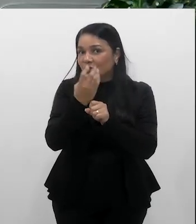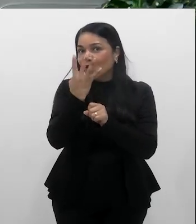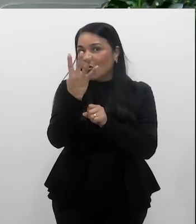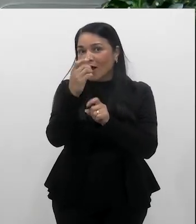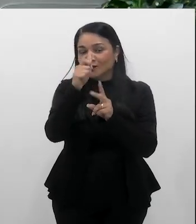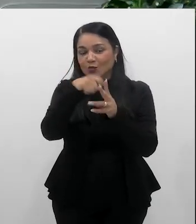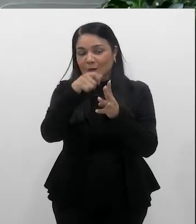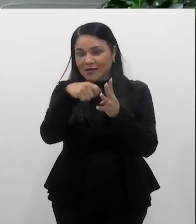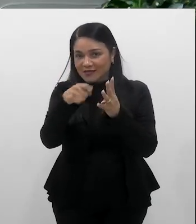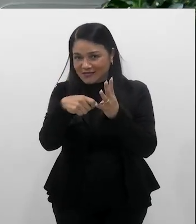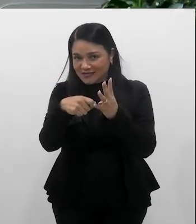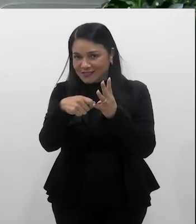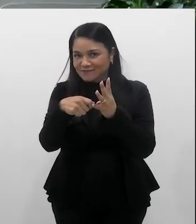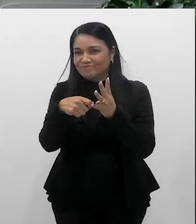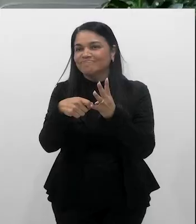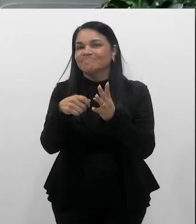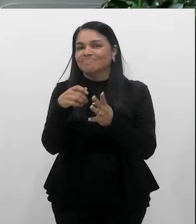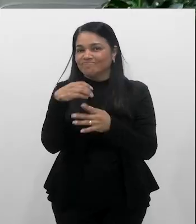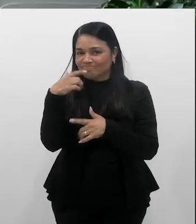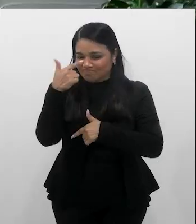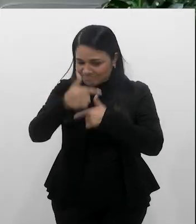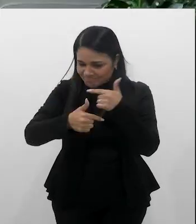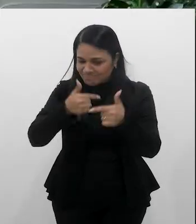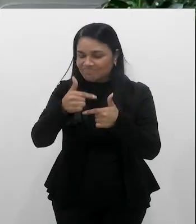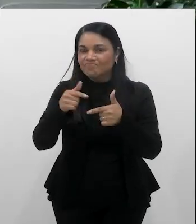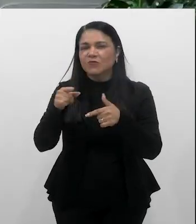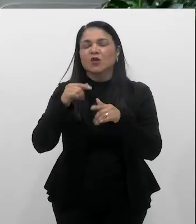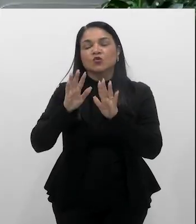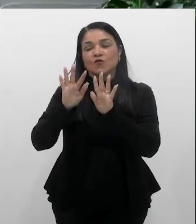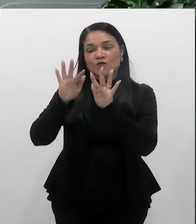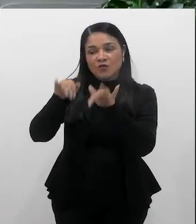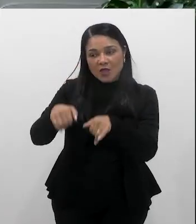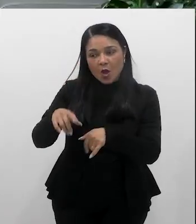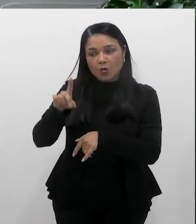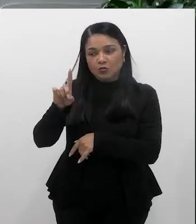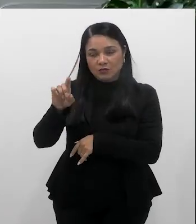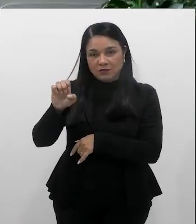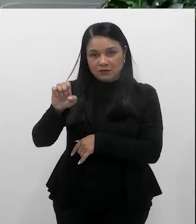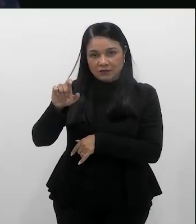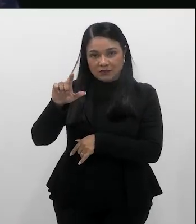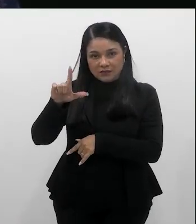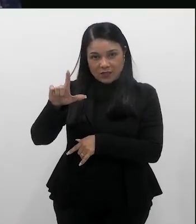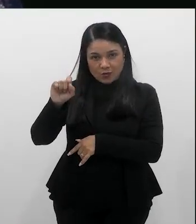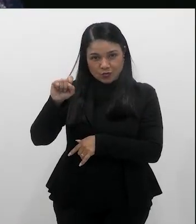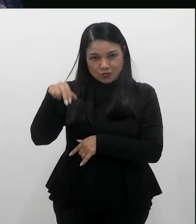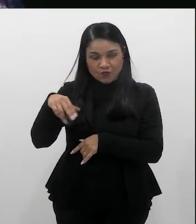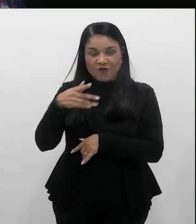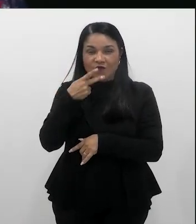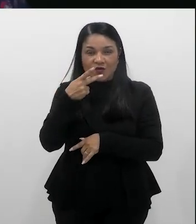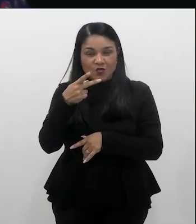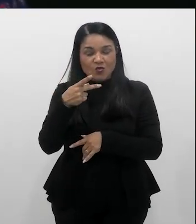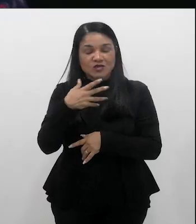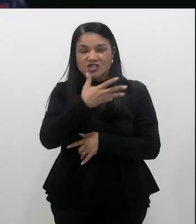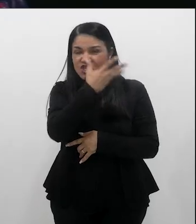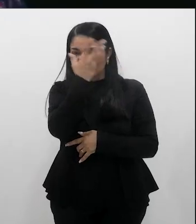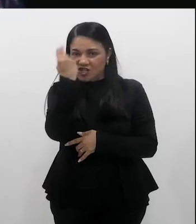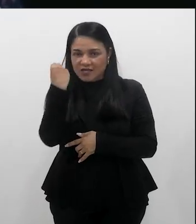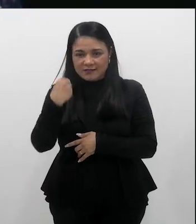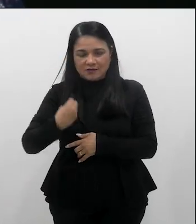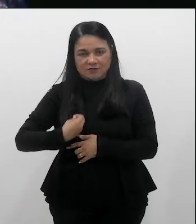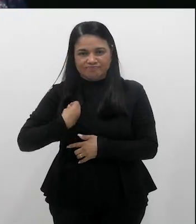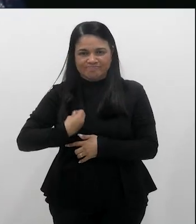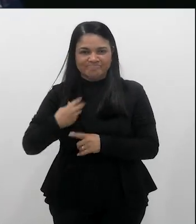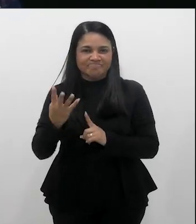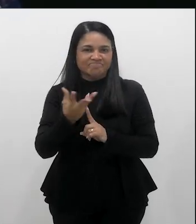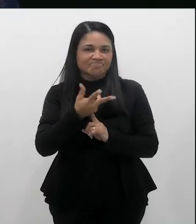do Delcio e depois do Delcio. E ele, no final, em alguns momentos, ele declarou que se sentia esquecido. Ele dizia